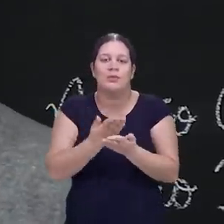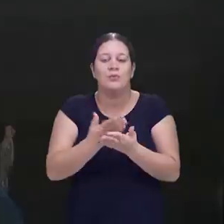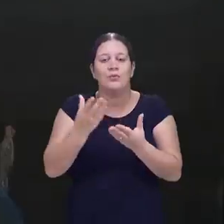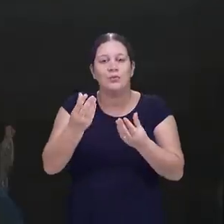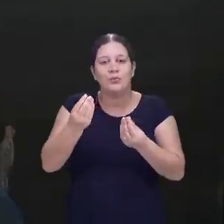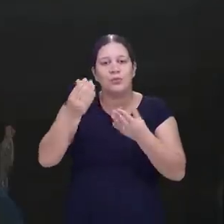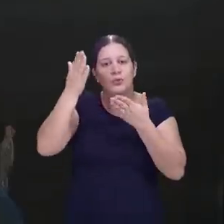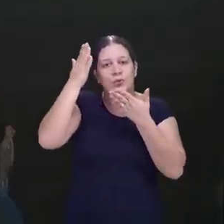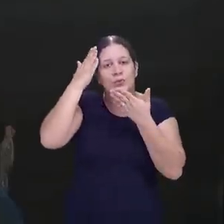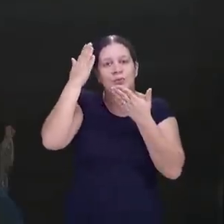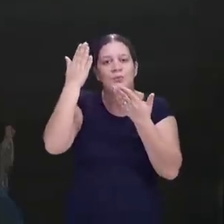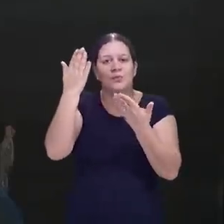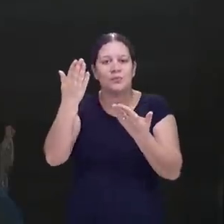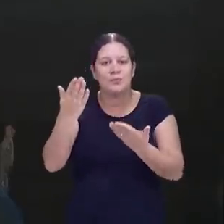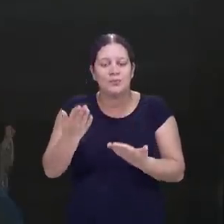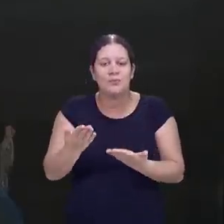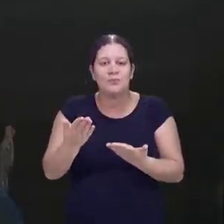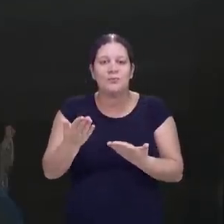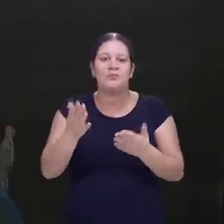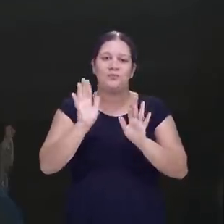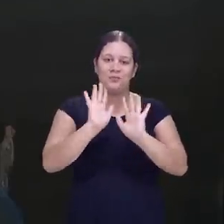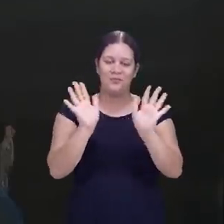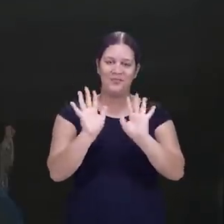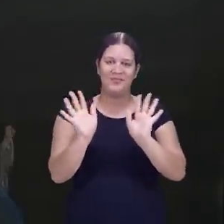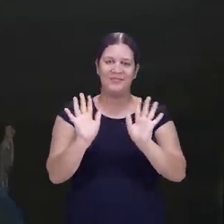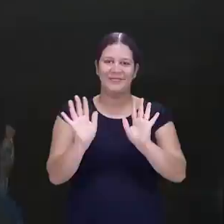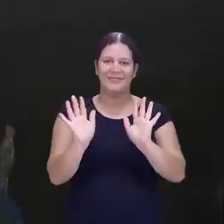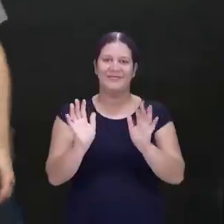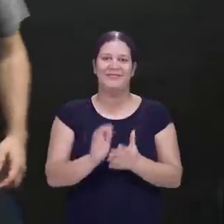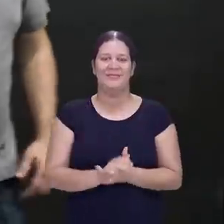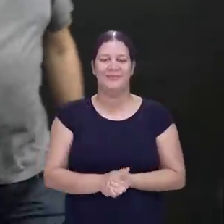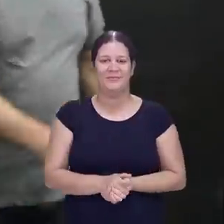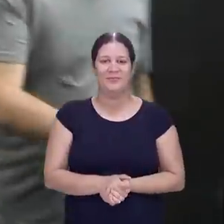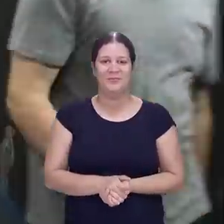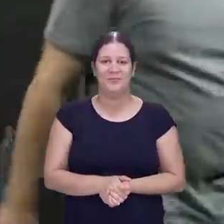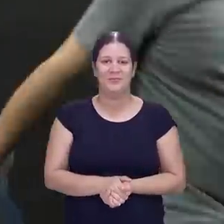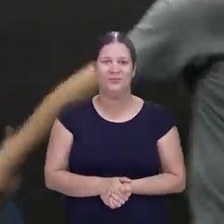momento de estudos. Muito obrigado por ter assistido essa aula até aqui. Tchau, tchau!